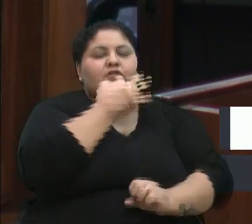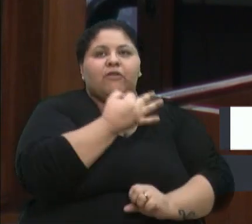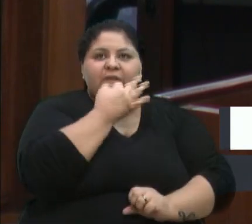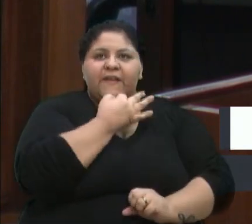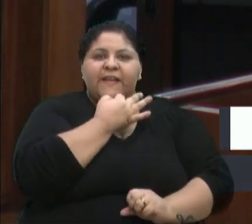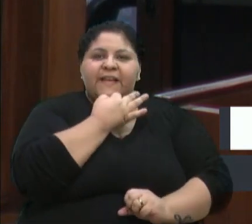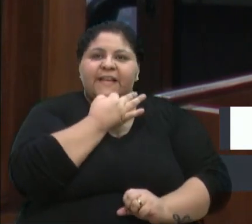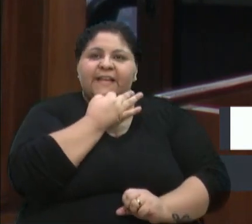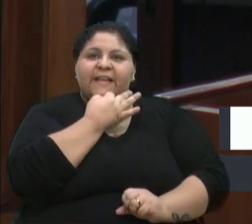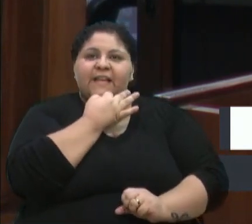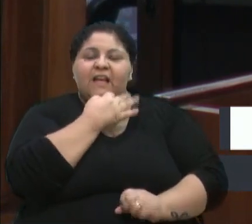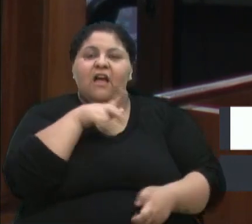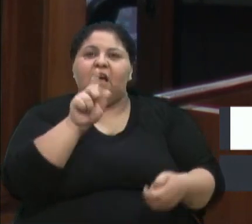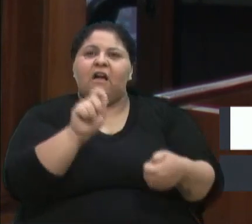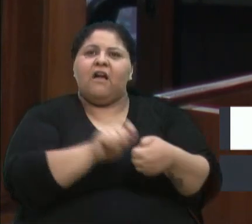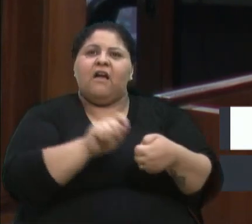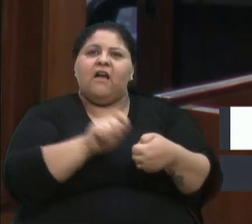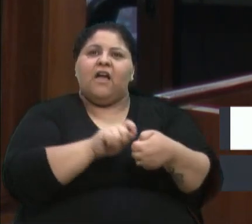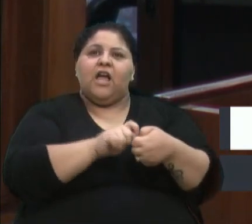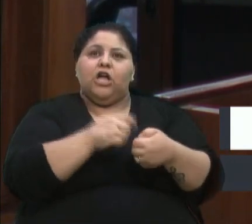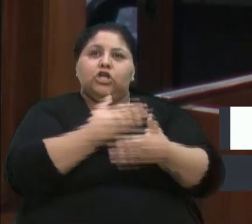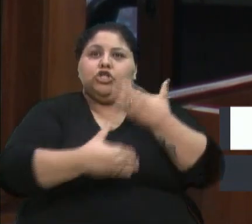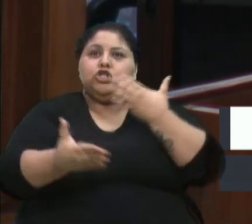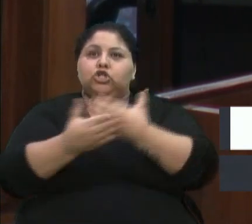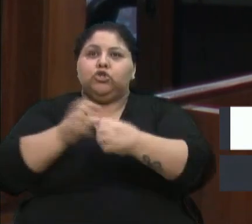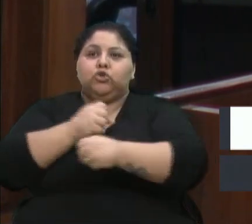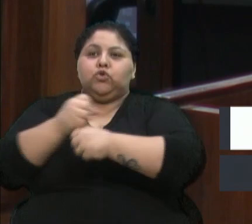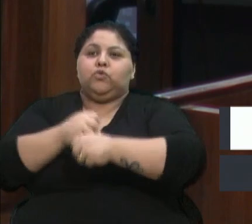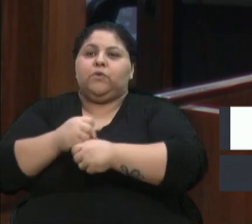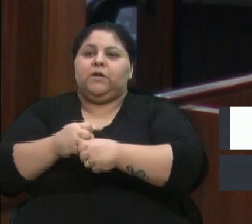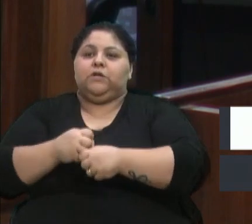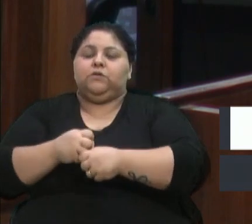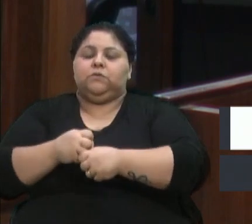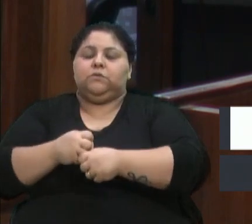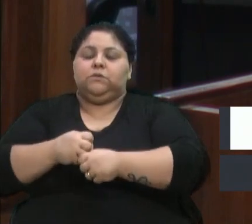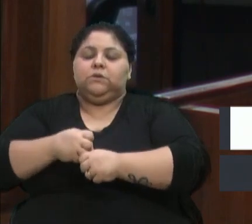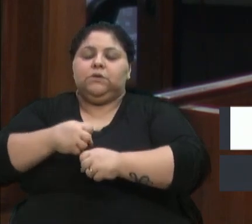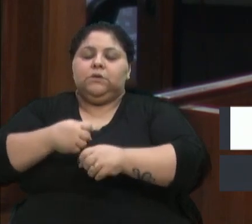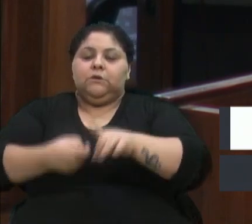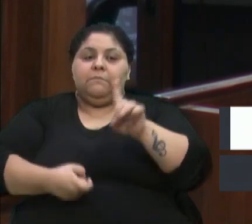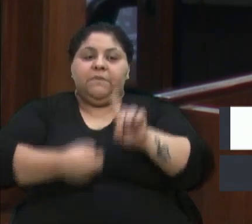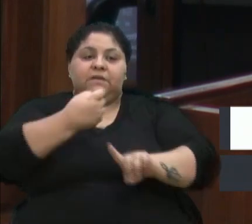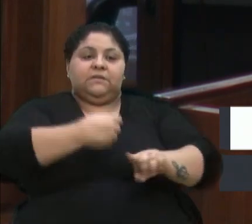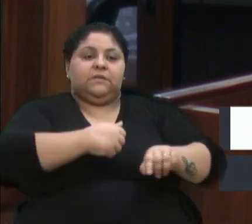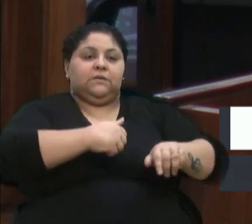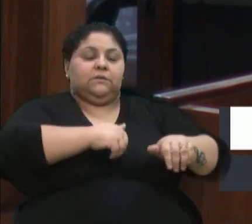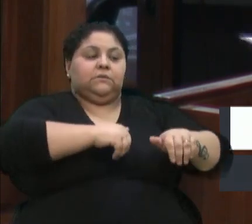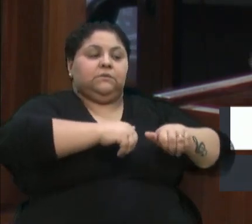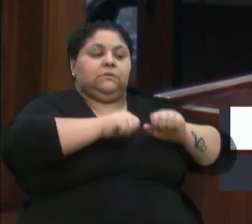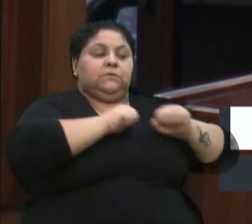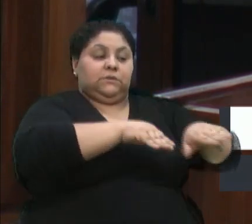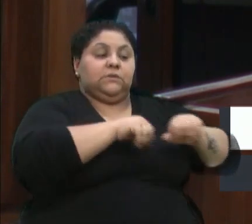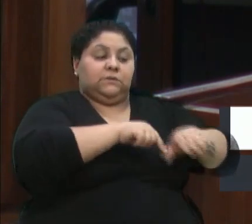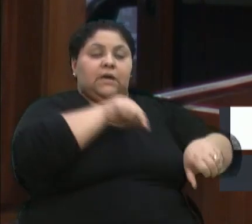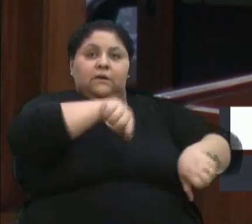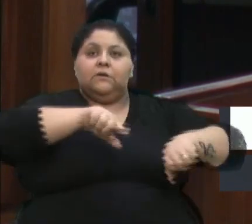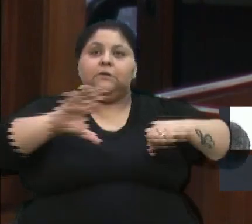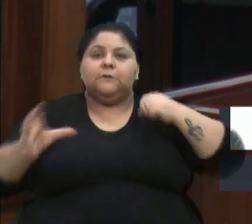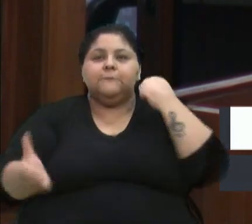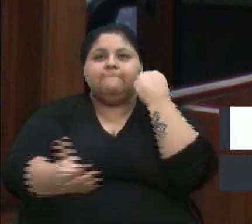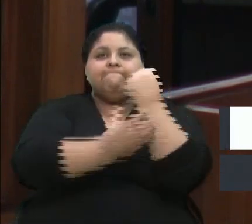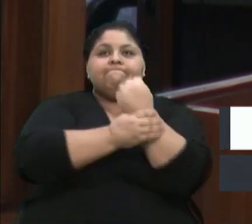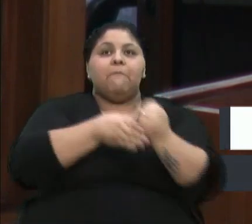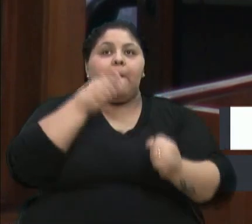a ser realizada anualmente no mês de setembro. E isso aqui garantiu com que a meia